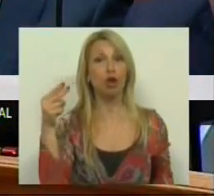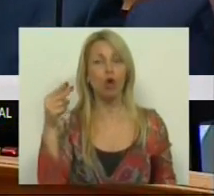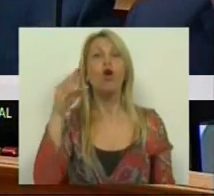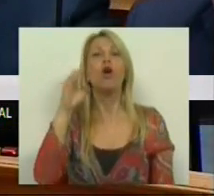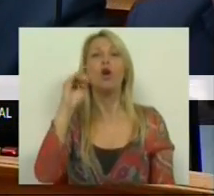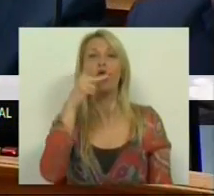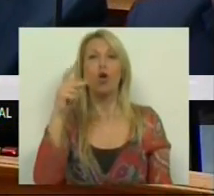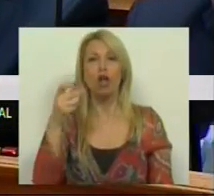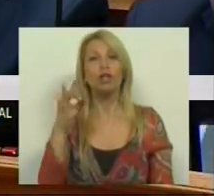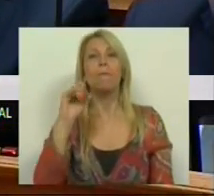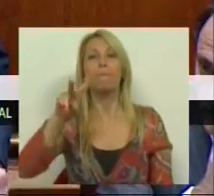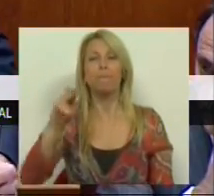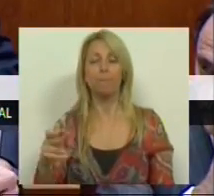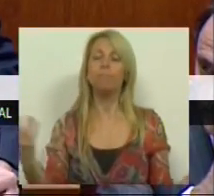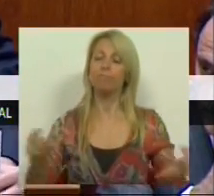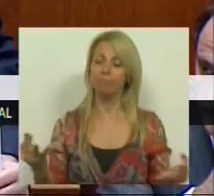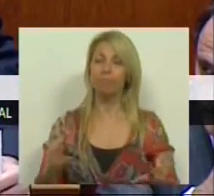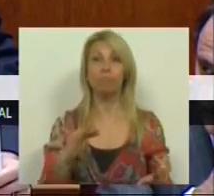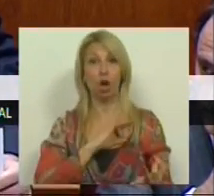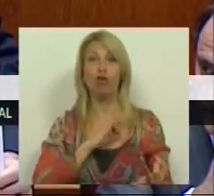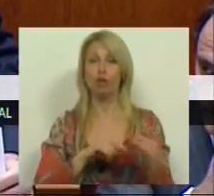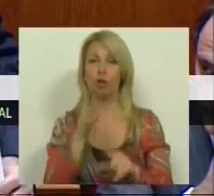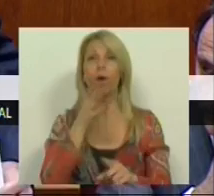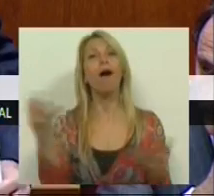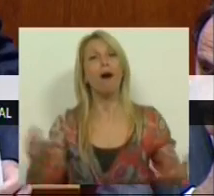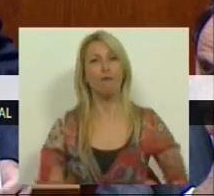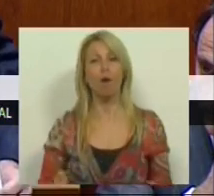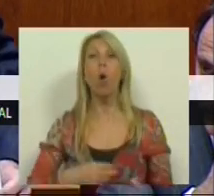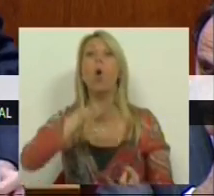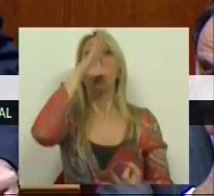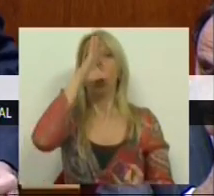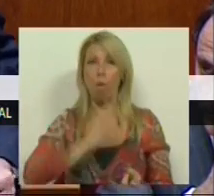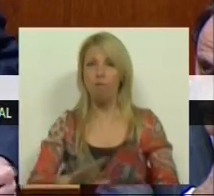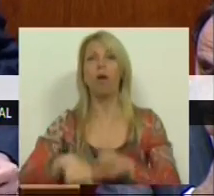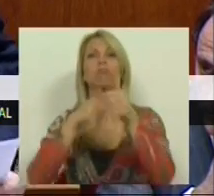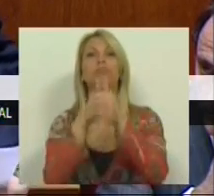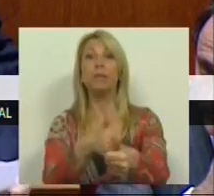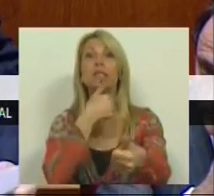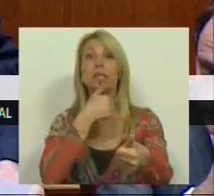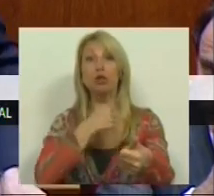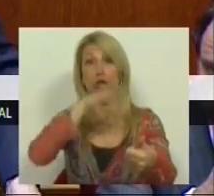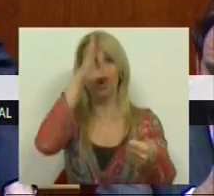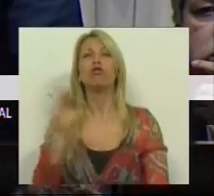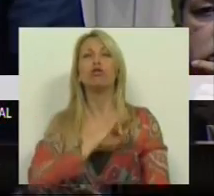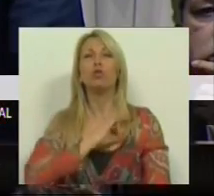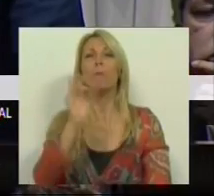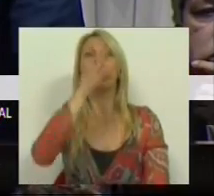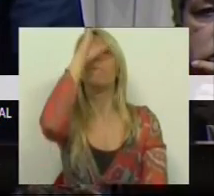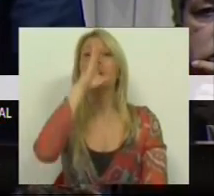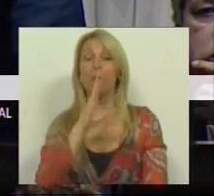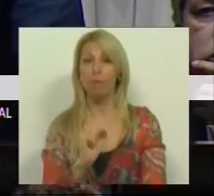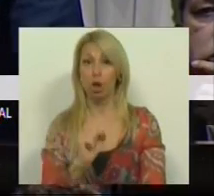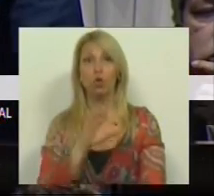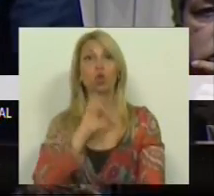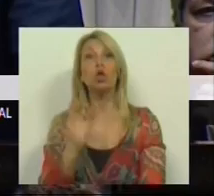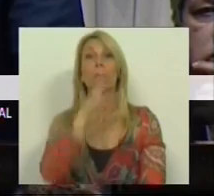senhor deputado, é verdade, este governo deu cumprimento às deliberações que o governo do Partido Socialista decidiu. O senhor primeiro-ministro acabou